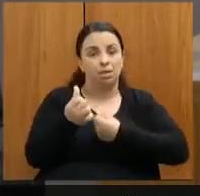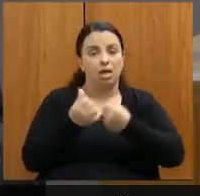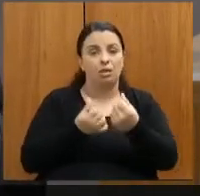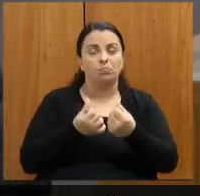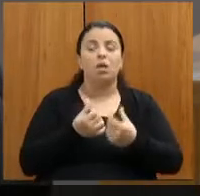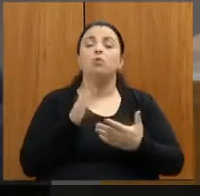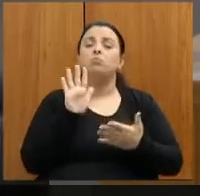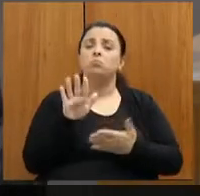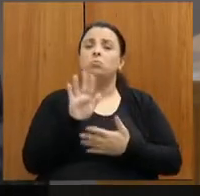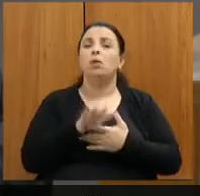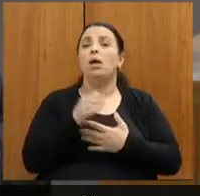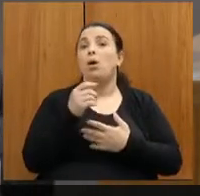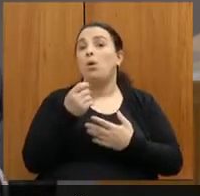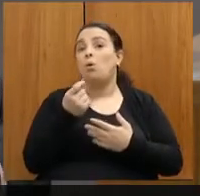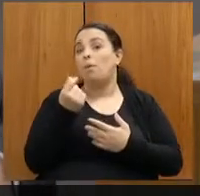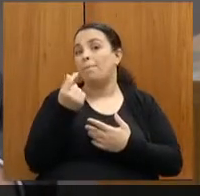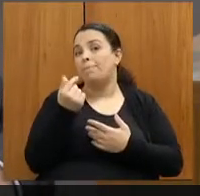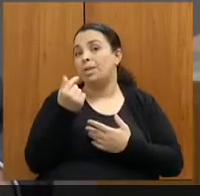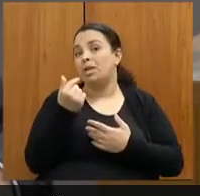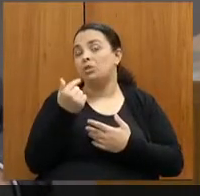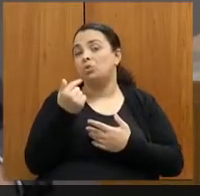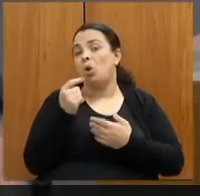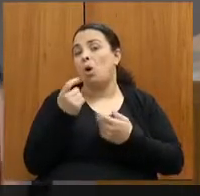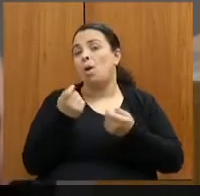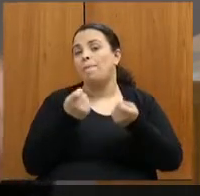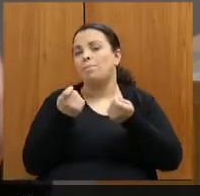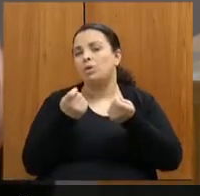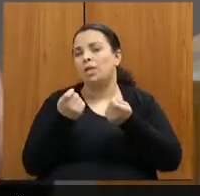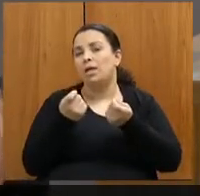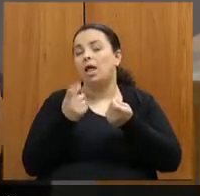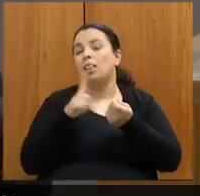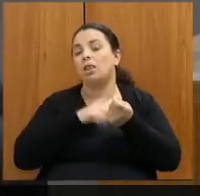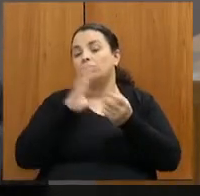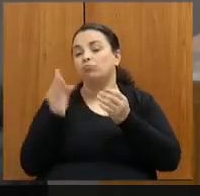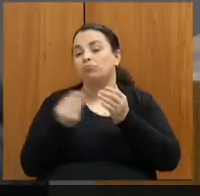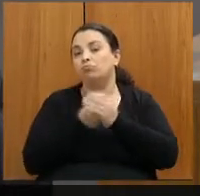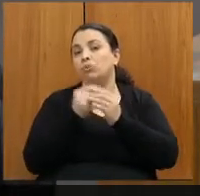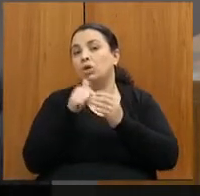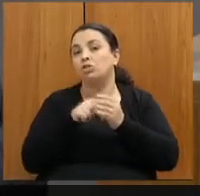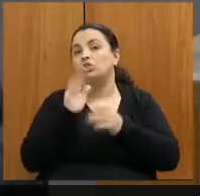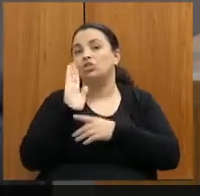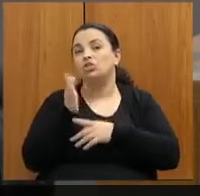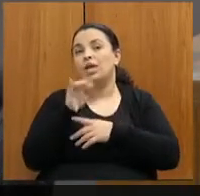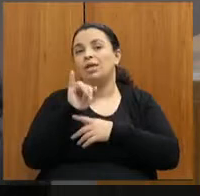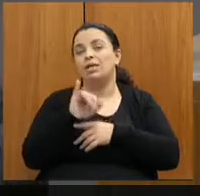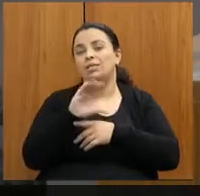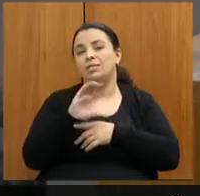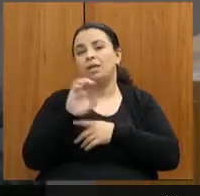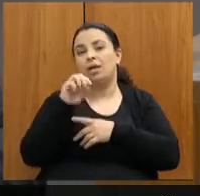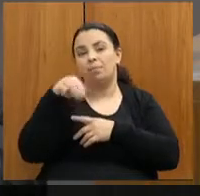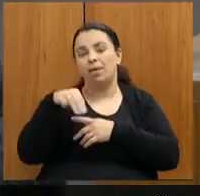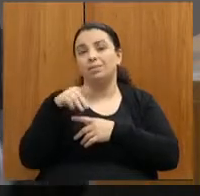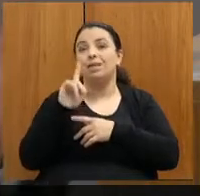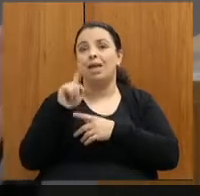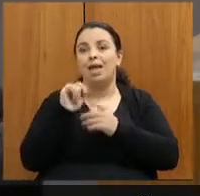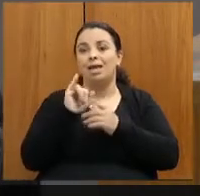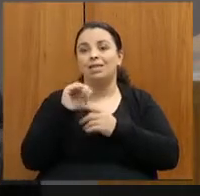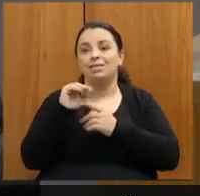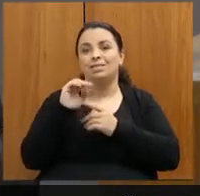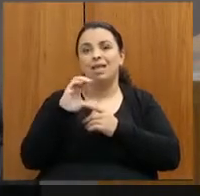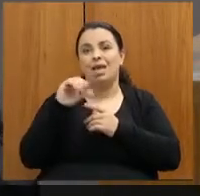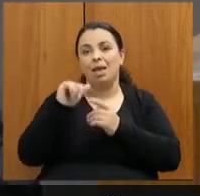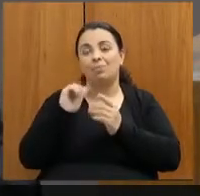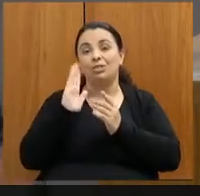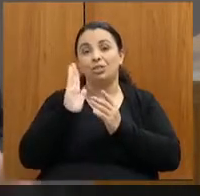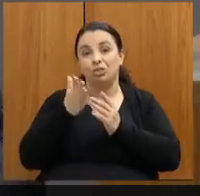ponderado e está inserido o próprio cms então é cobrança de ICMS sobre esse MS era